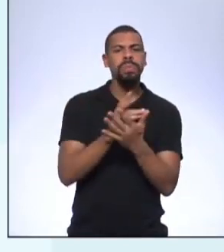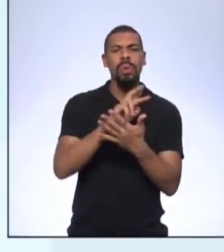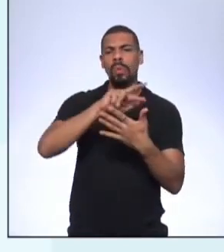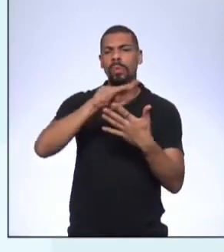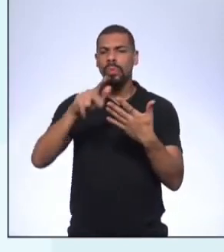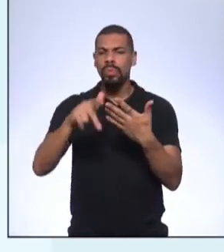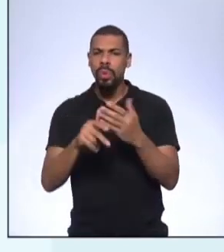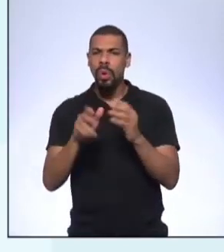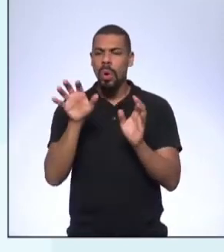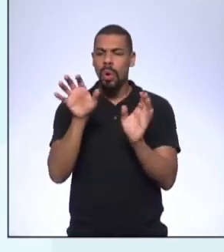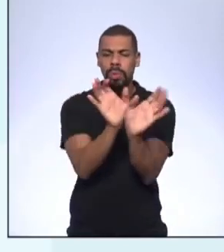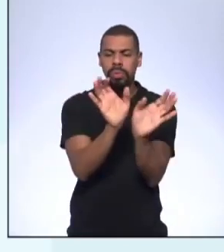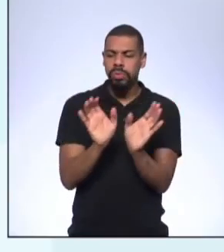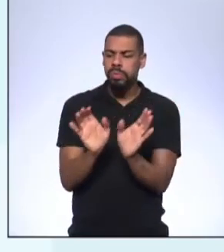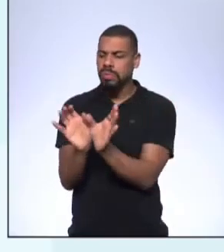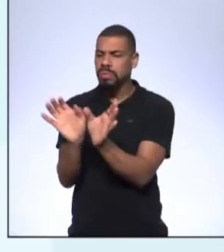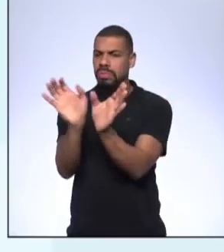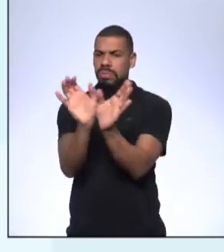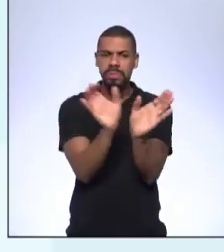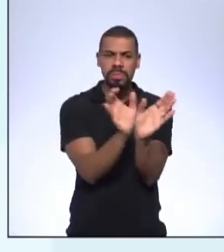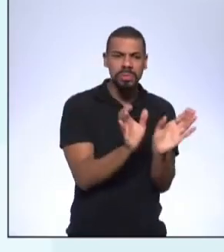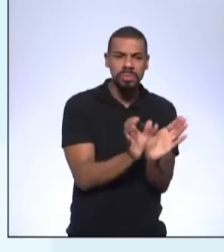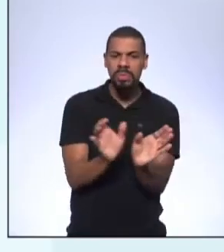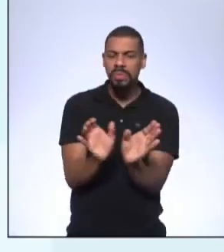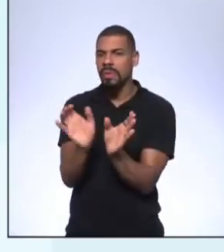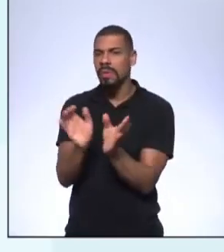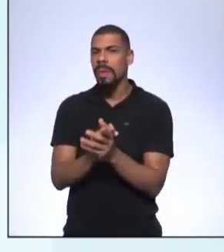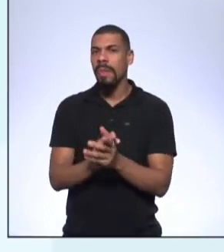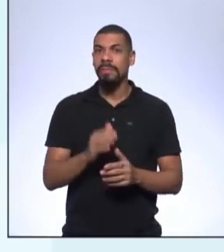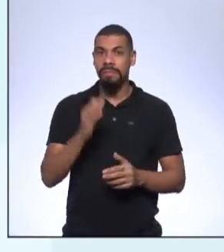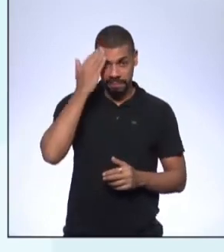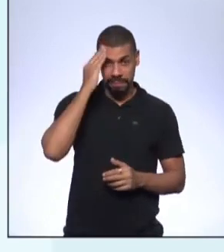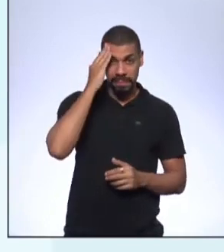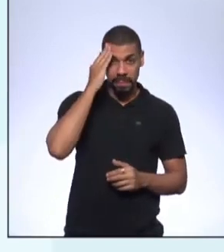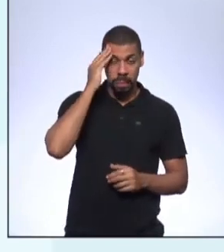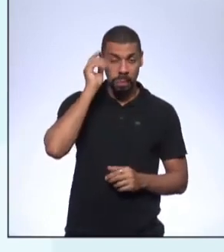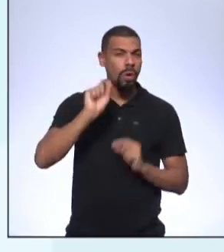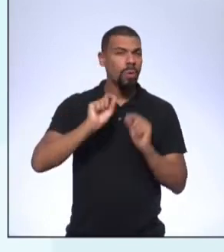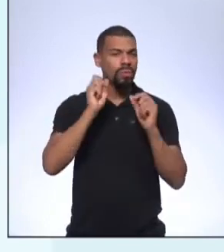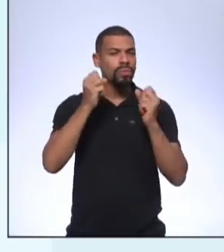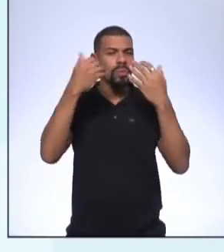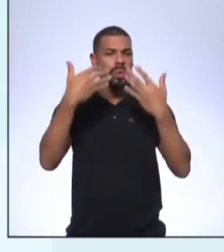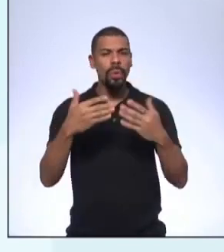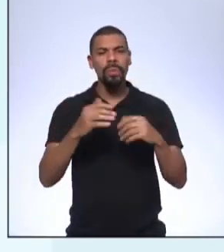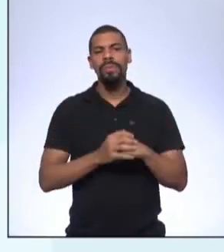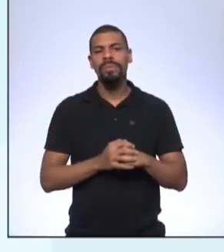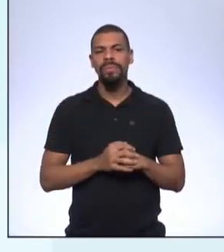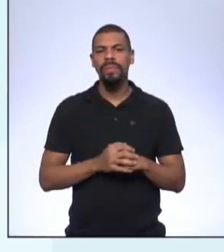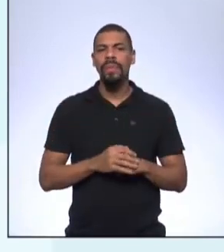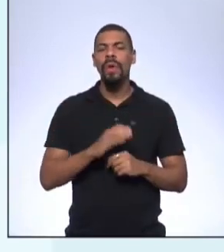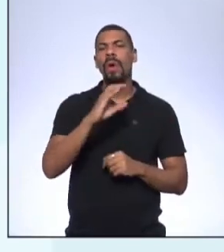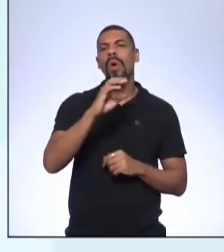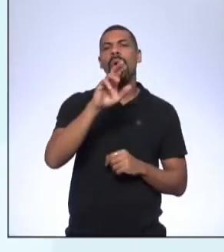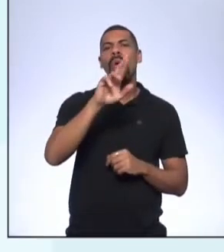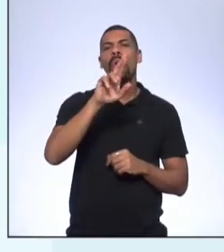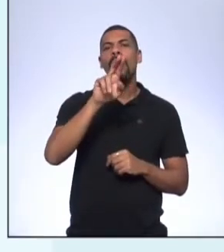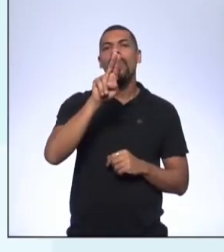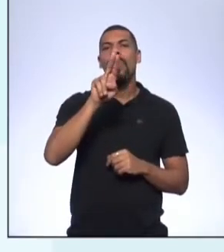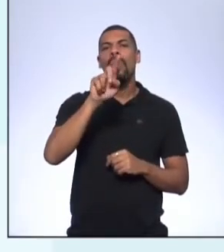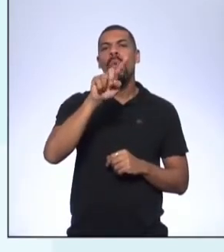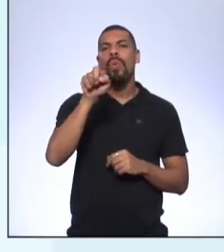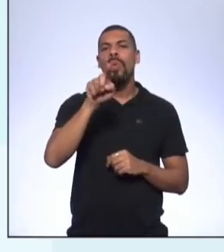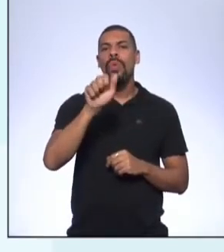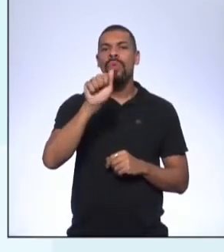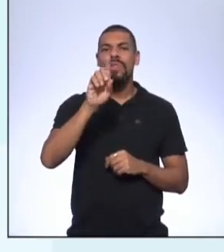novos reinos. Eu falei muitas vezes no começo da aula que as cruzadas foram um fiasco, né? Não